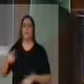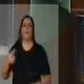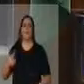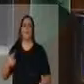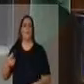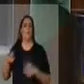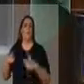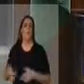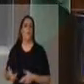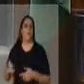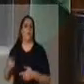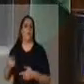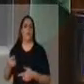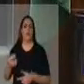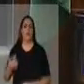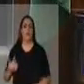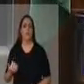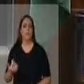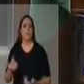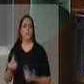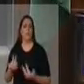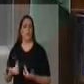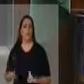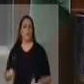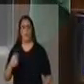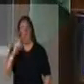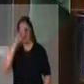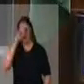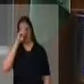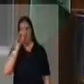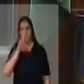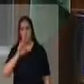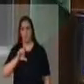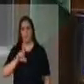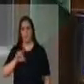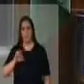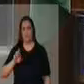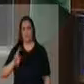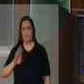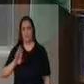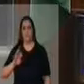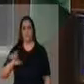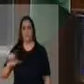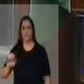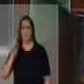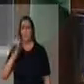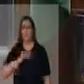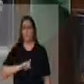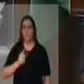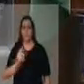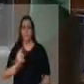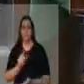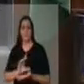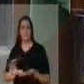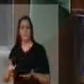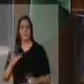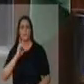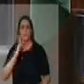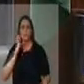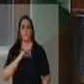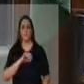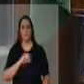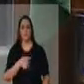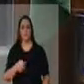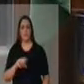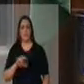de radioterapia que nós temos lá no estado do Maranhão. O Hospital Adenora Belo recentemente recebeu uma emenda do deputado João Castelo e vai comprar,